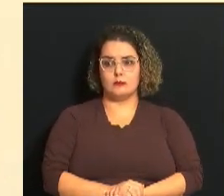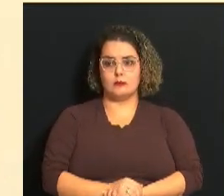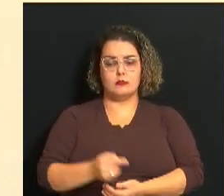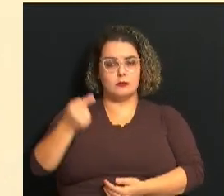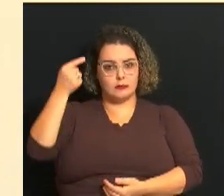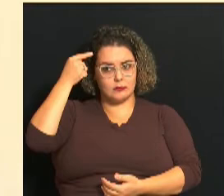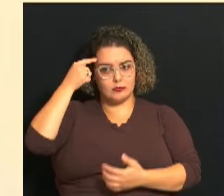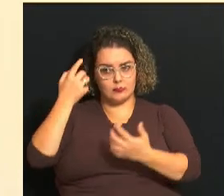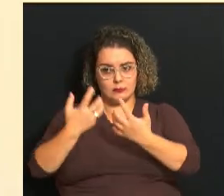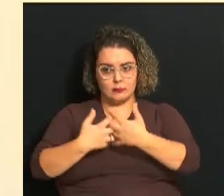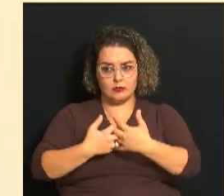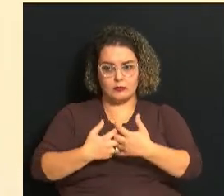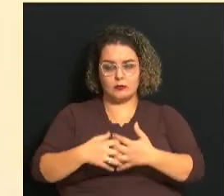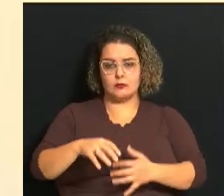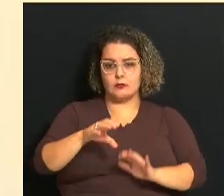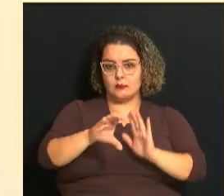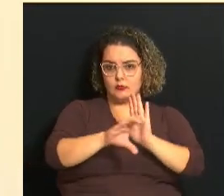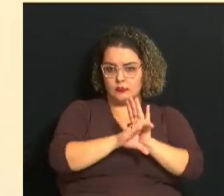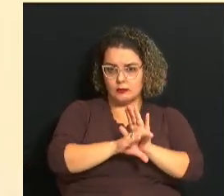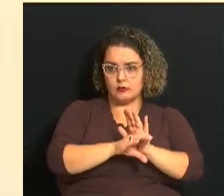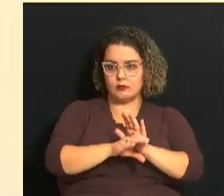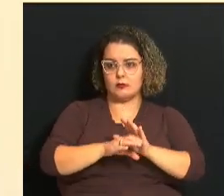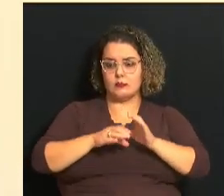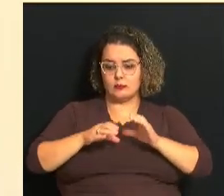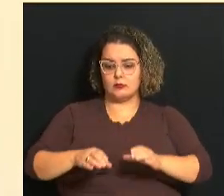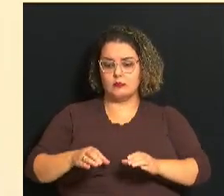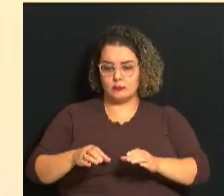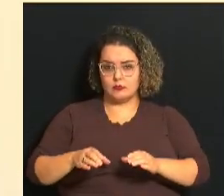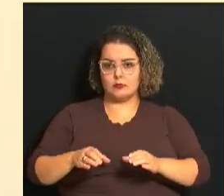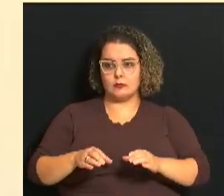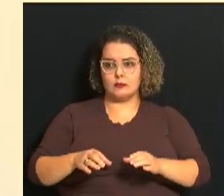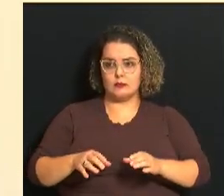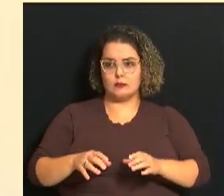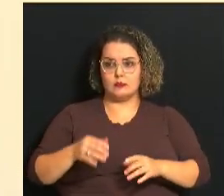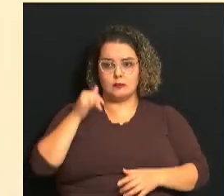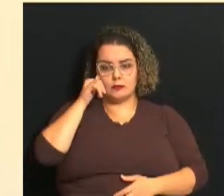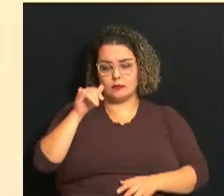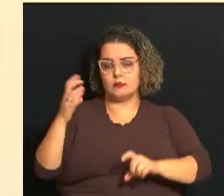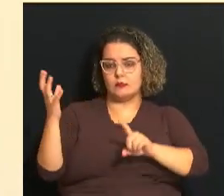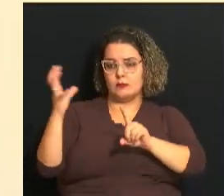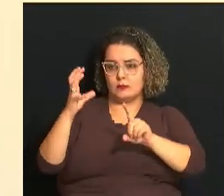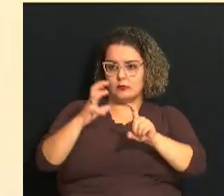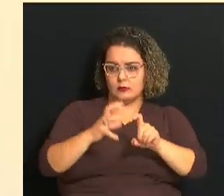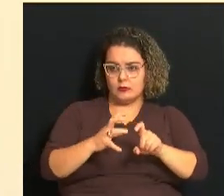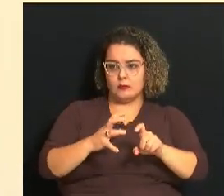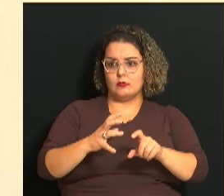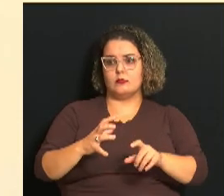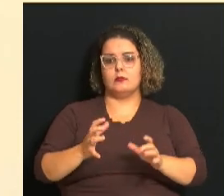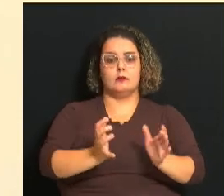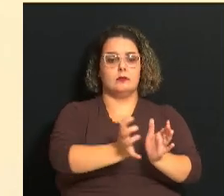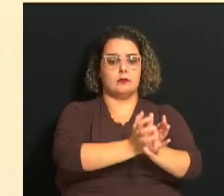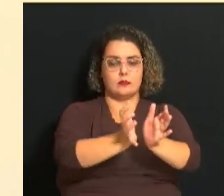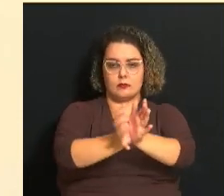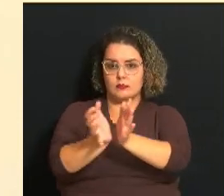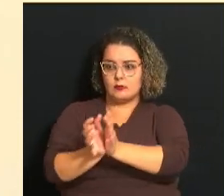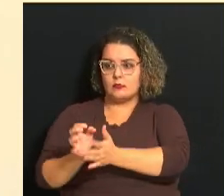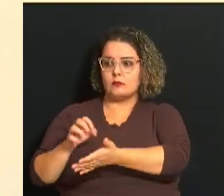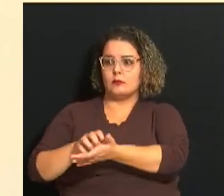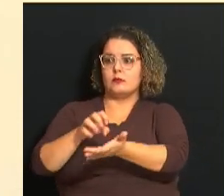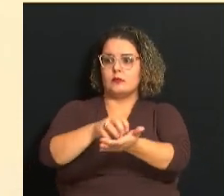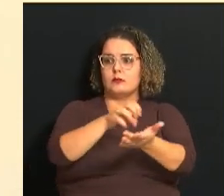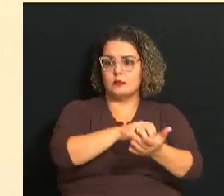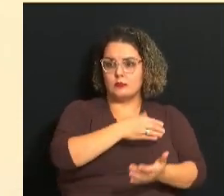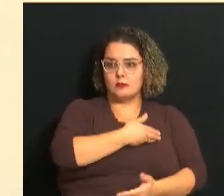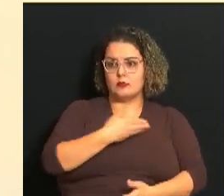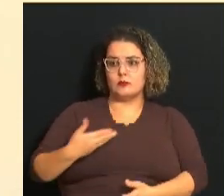no Código de Conduta para a prevenção de a sede que aí eu não municípios os departamentos né os órgãos públicos a